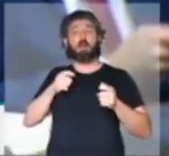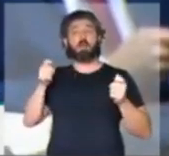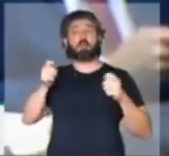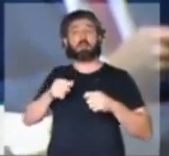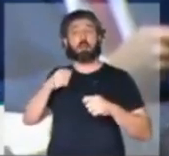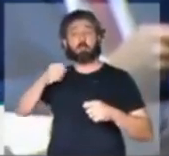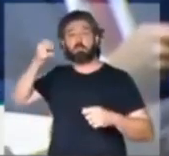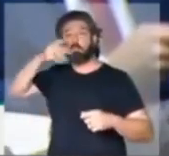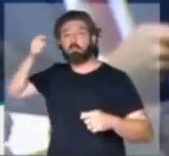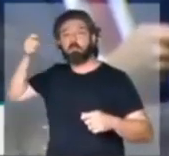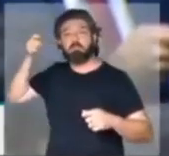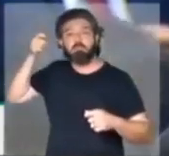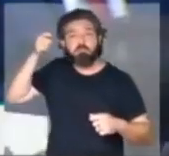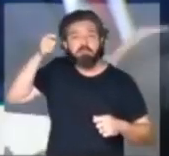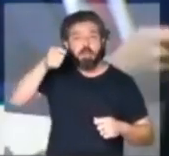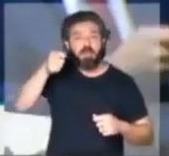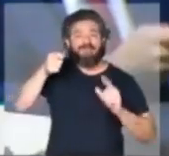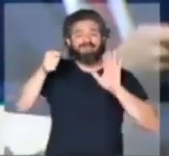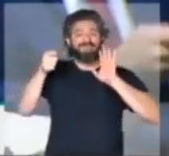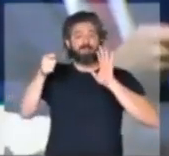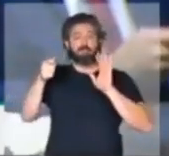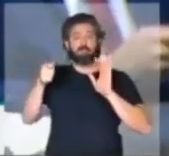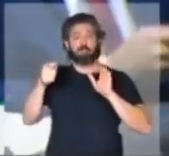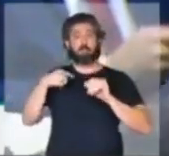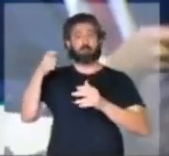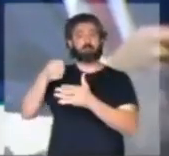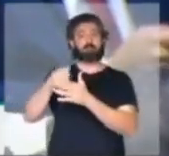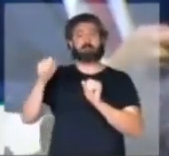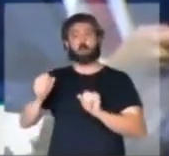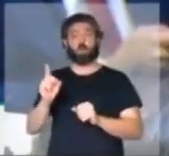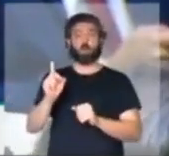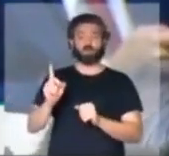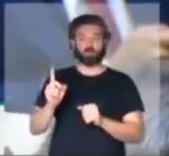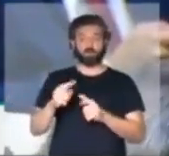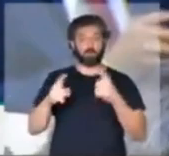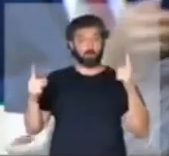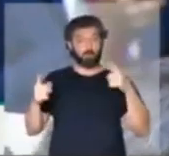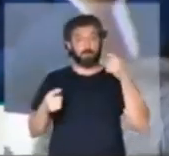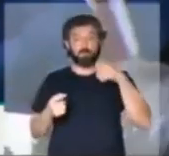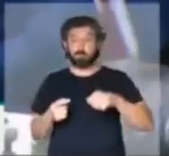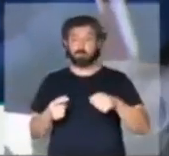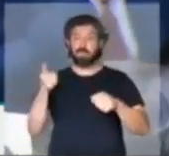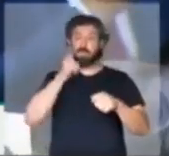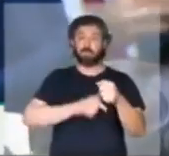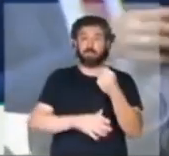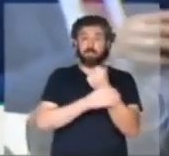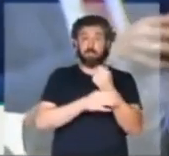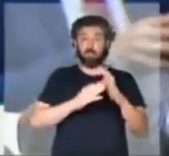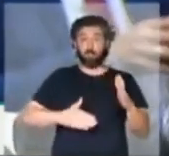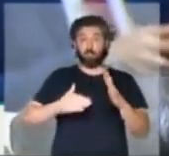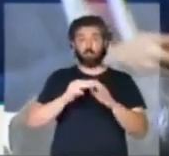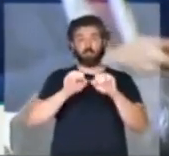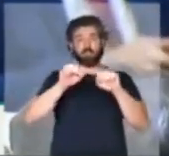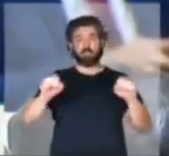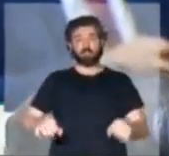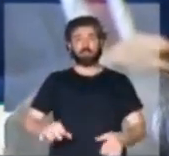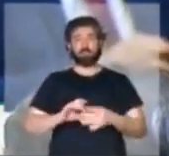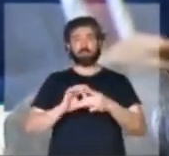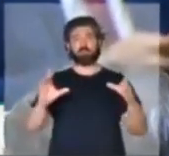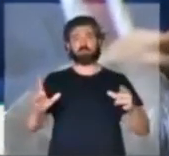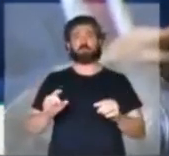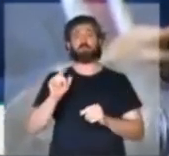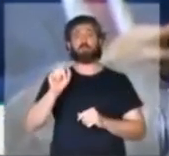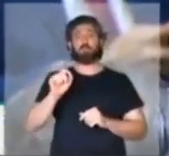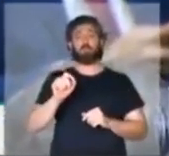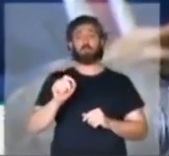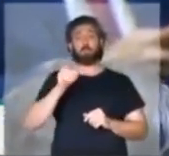ser autoritário, até onde ele pode fechar. Agora é preciso, para garantir absoluta do sistema democrático, a